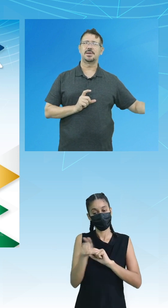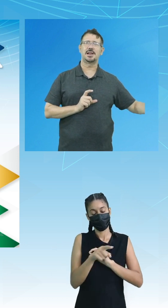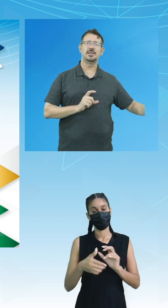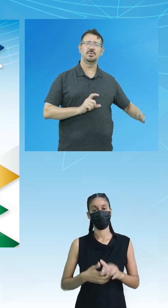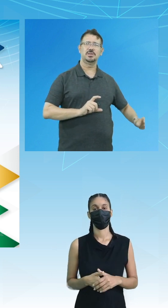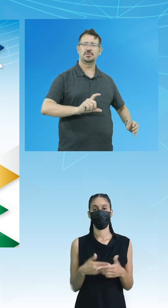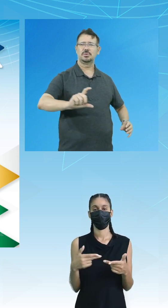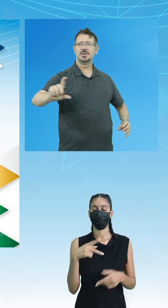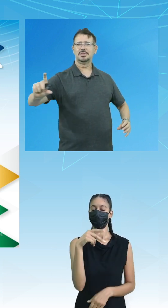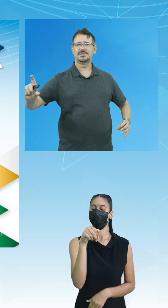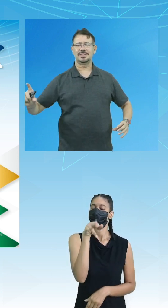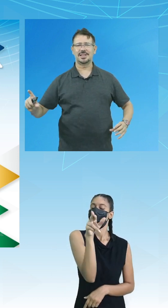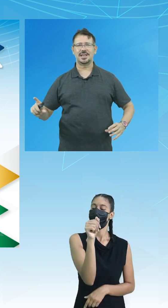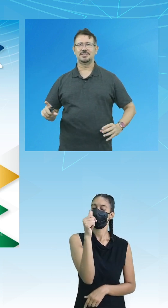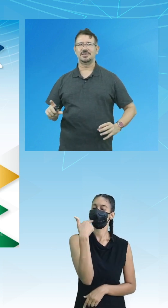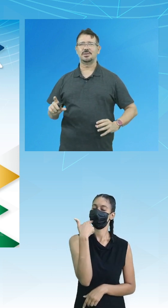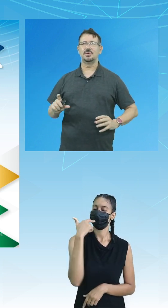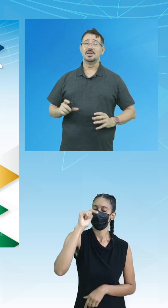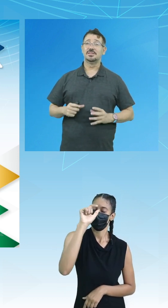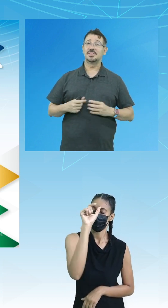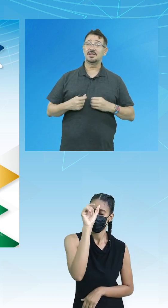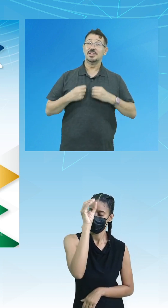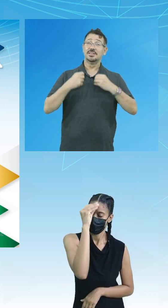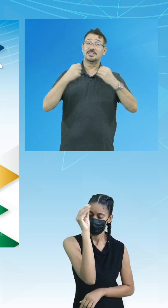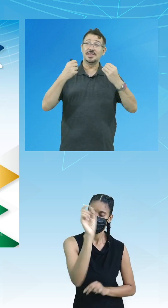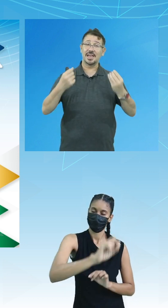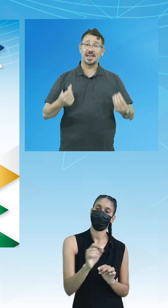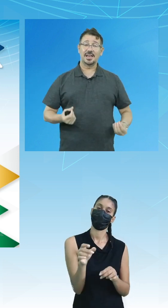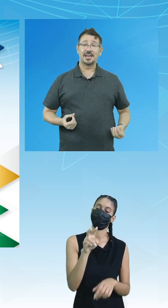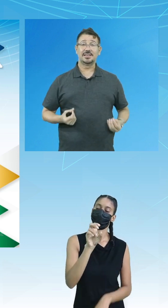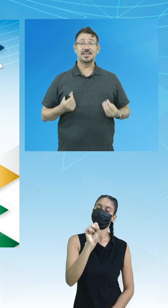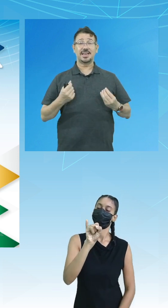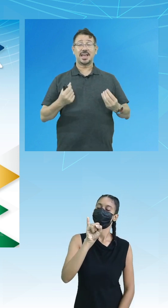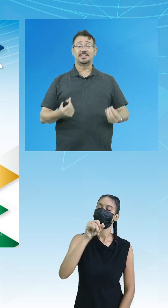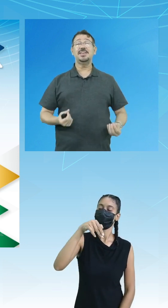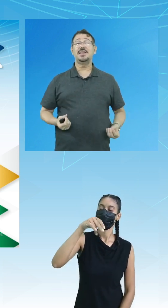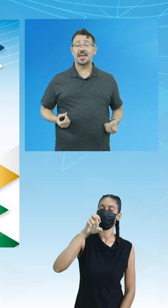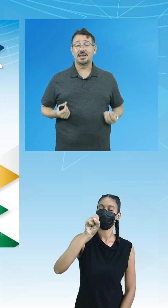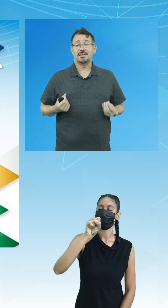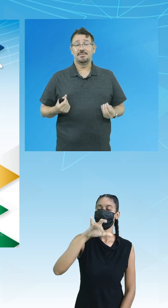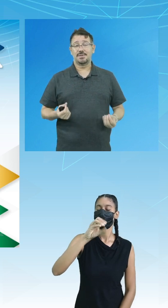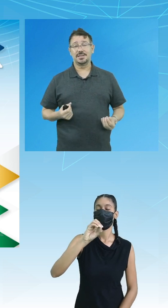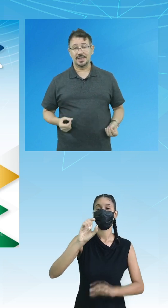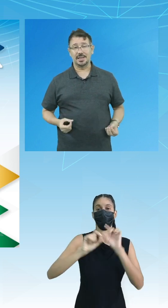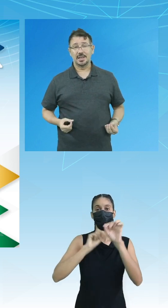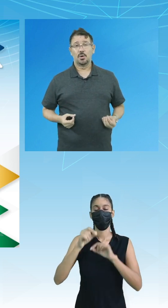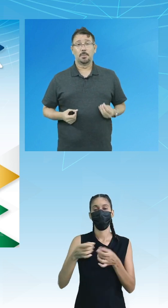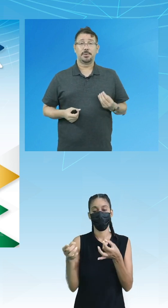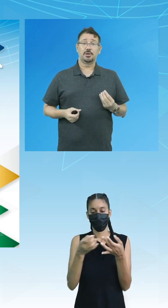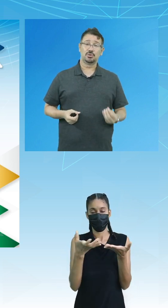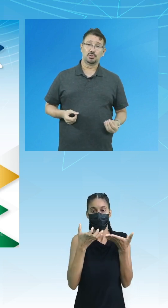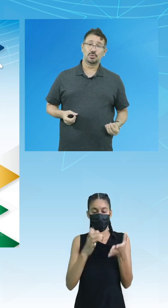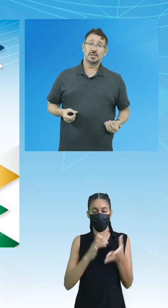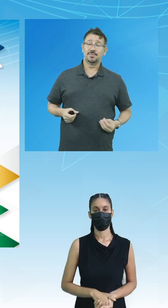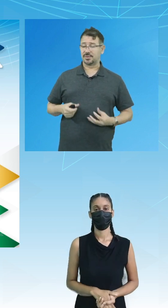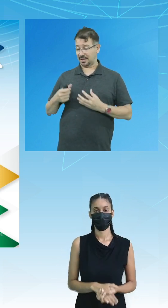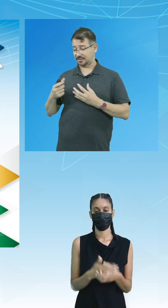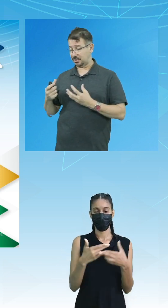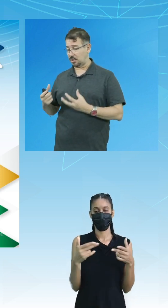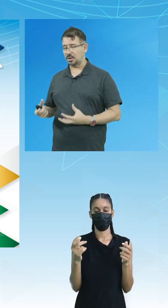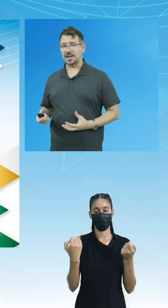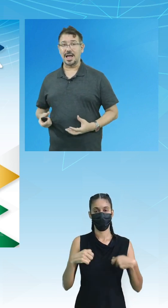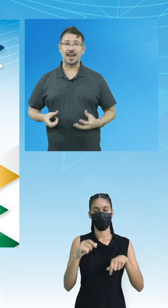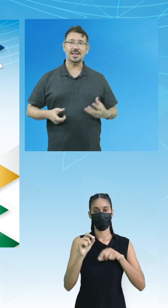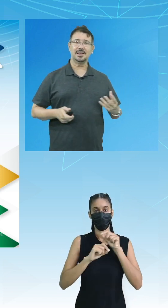elemento paralinguístico, cinésico, certo? Se quer vender um produto, tem